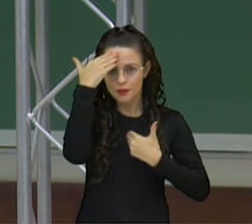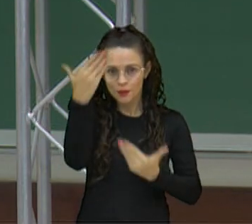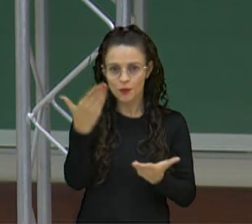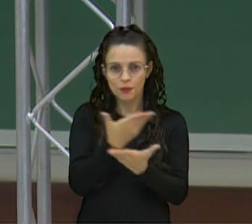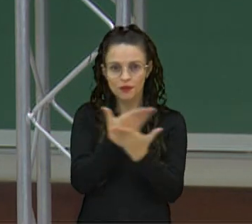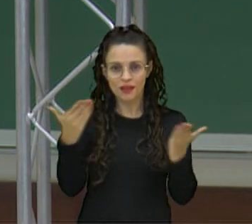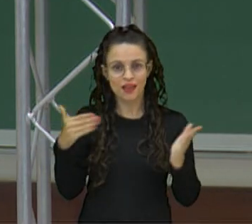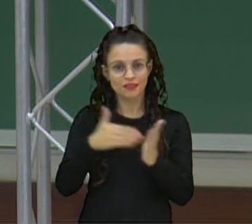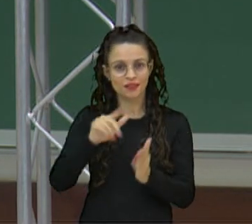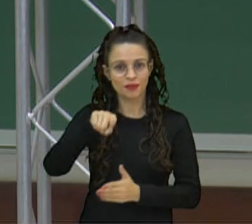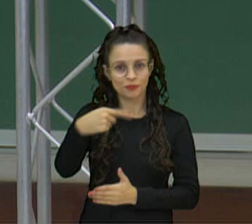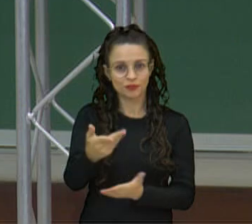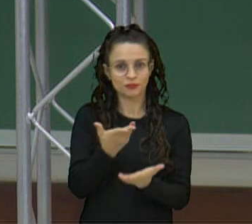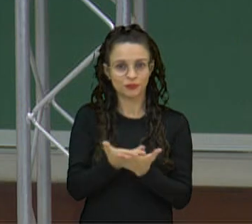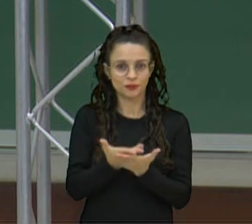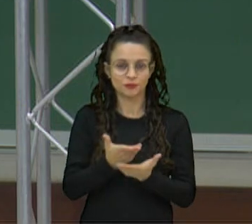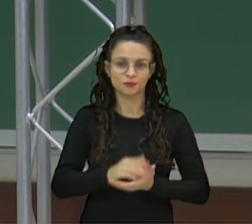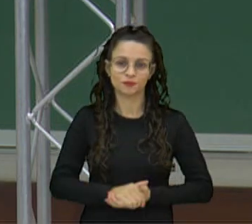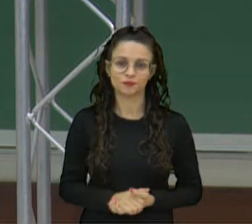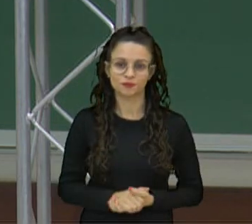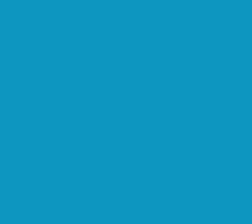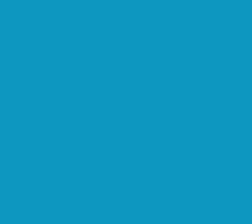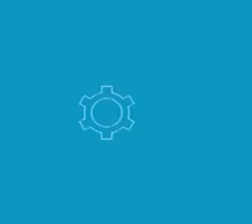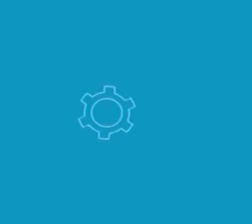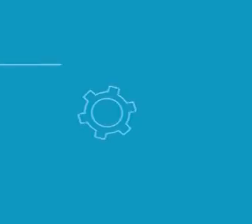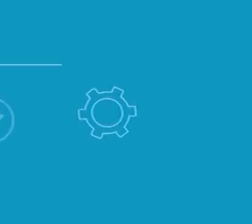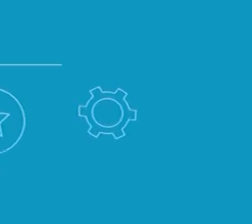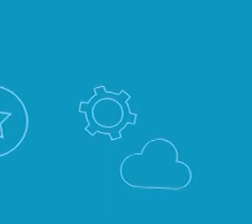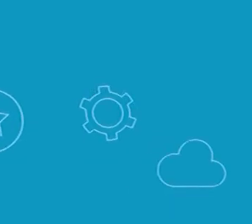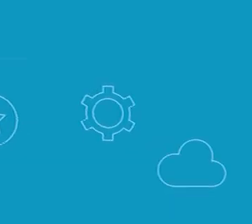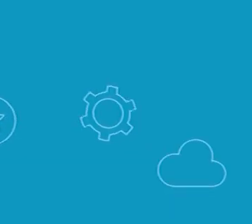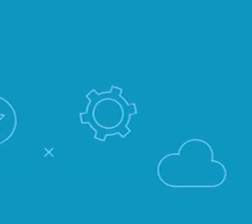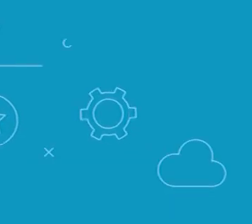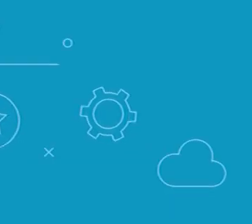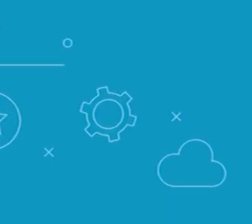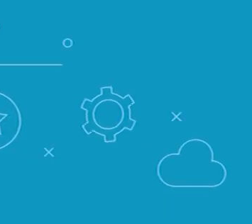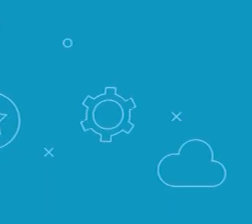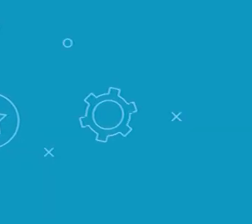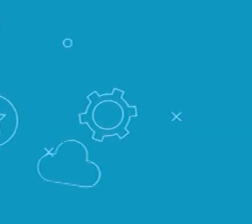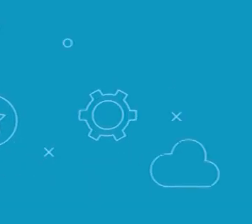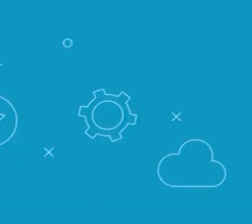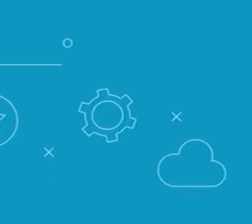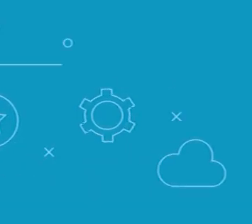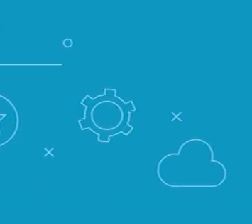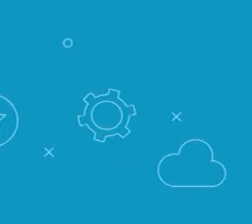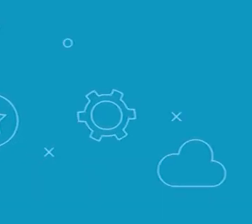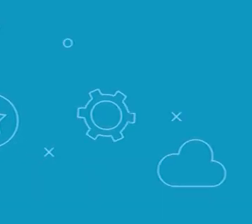obrigada e até a próxima aula.